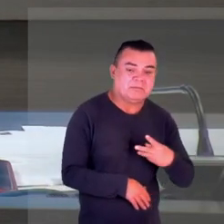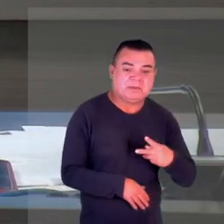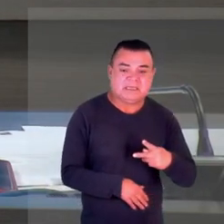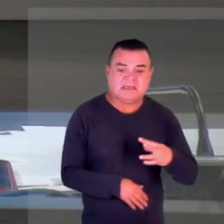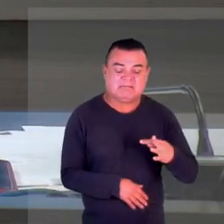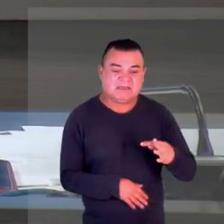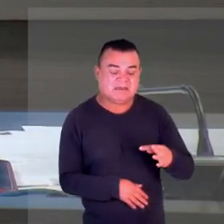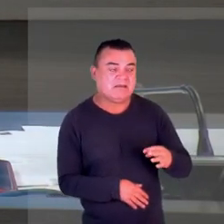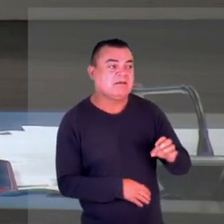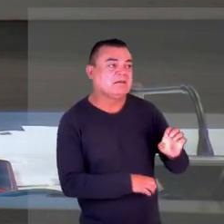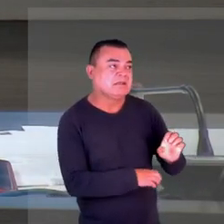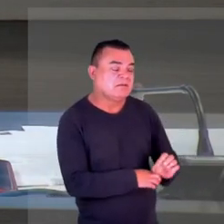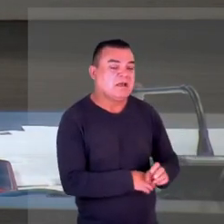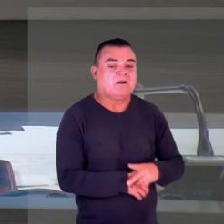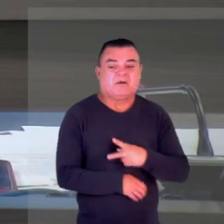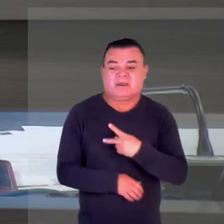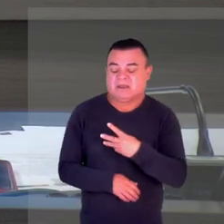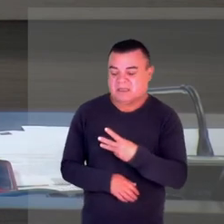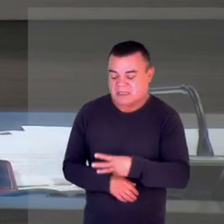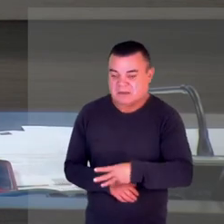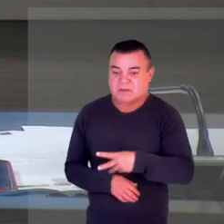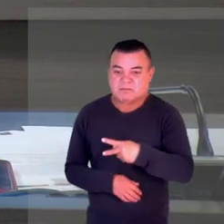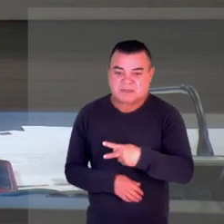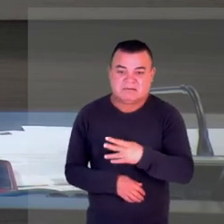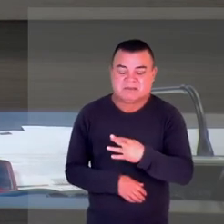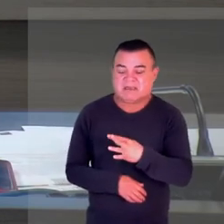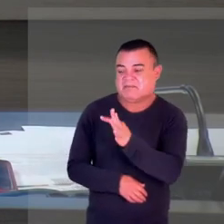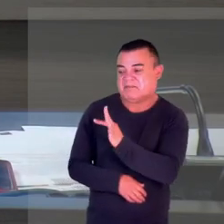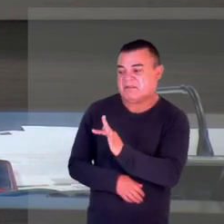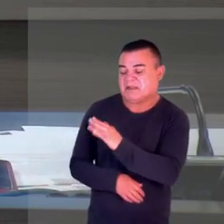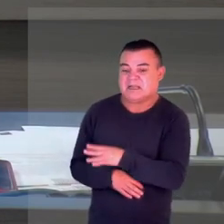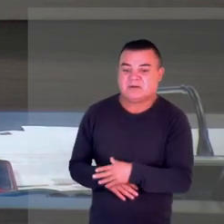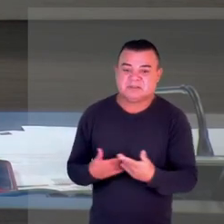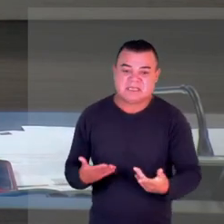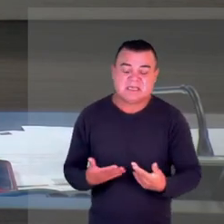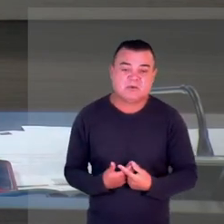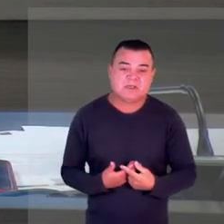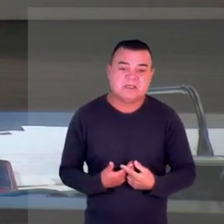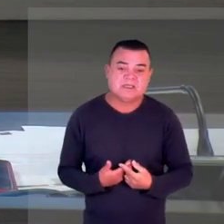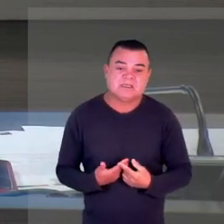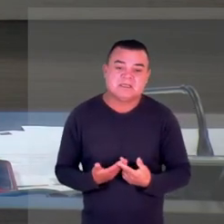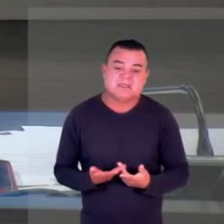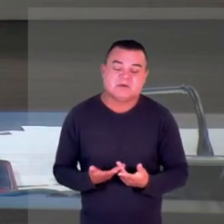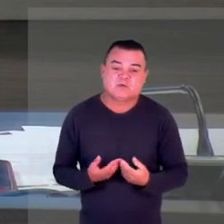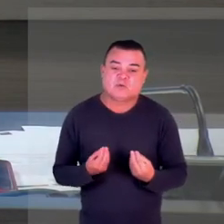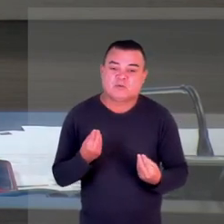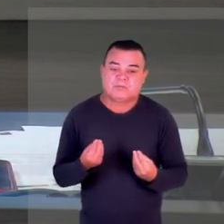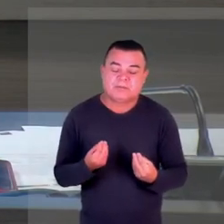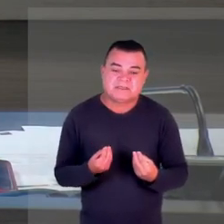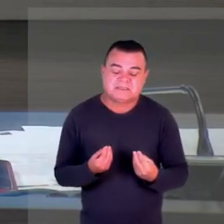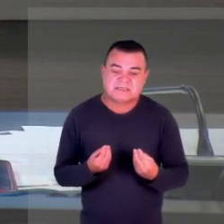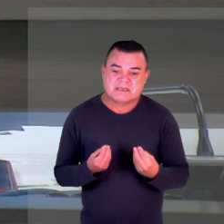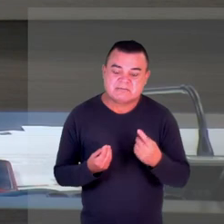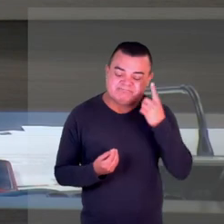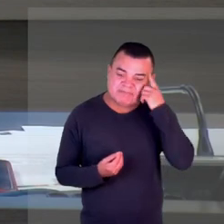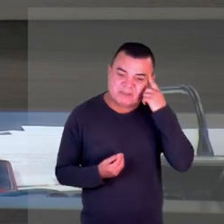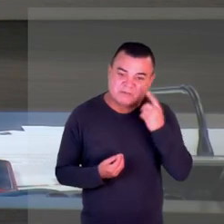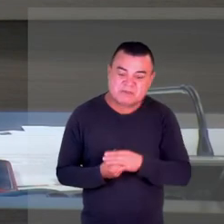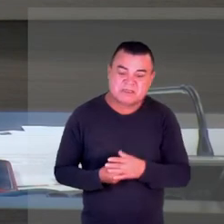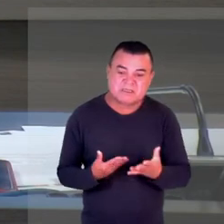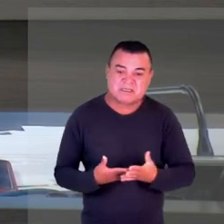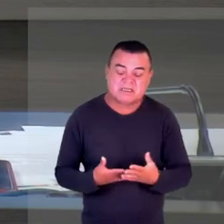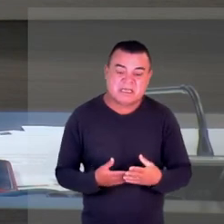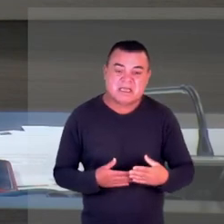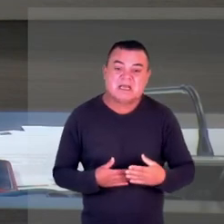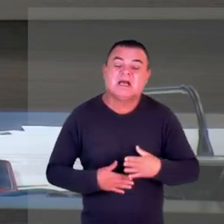a gente pensar numa atuação né numa atribuição comum dos MPS eh nesse tema de de